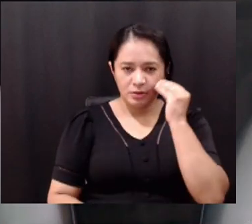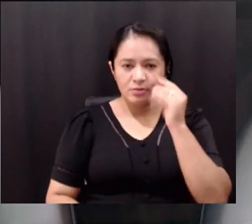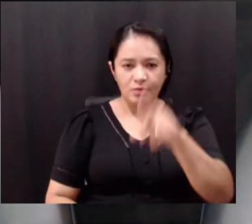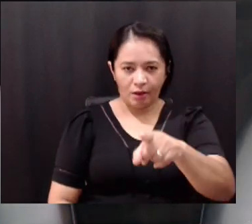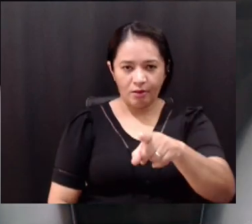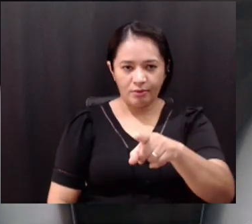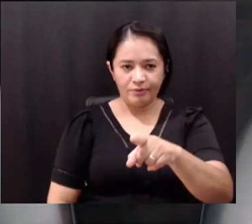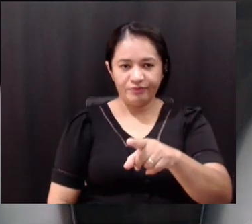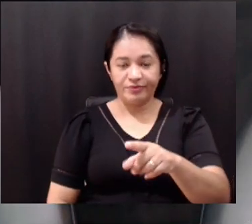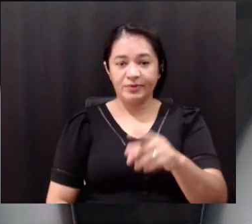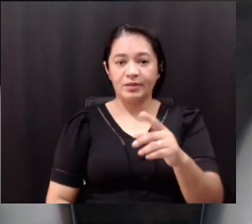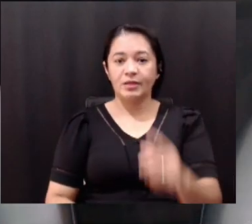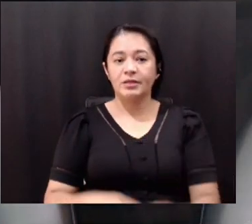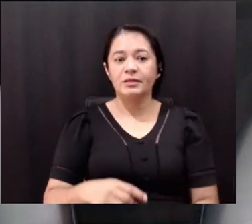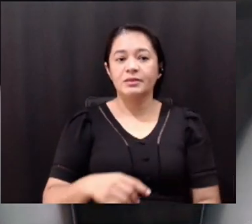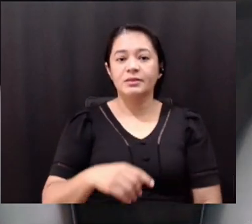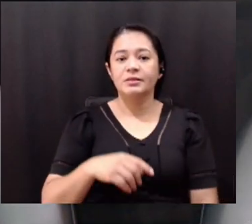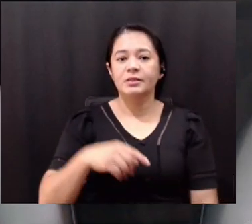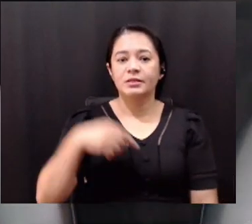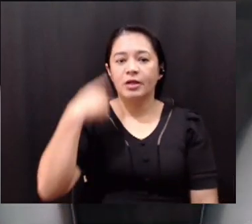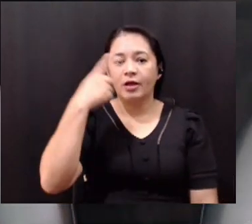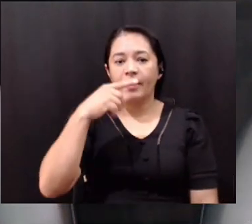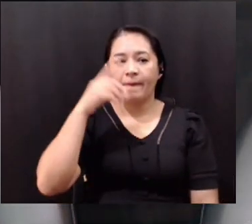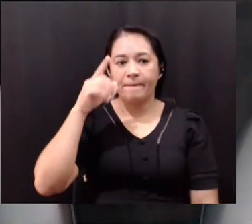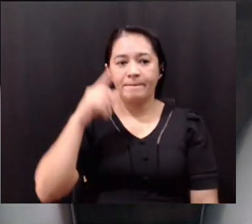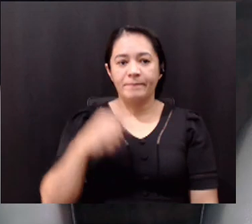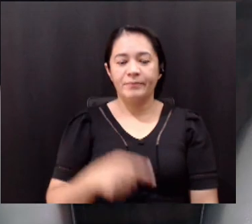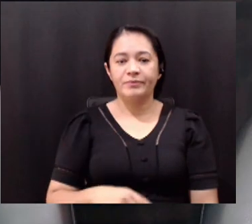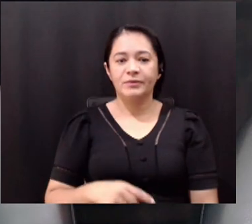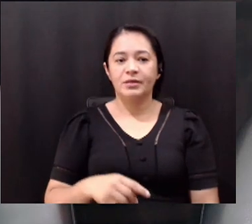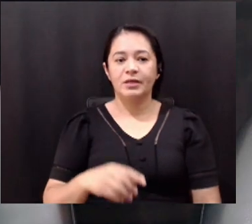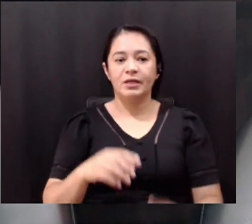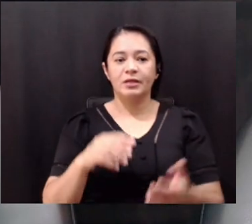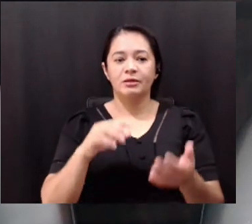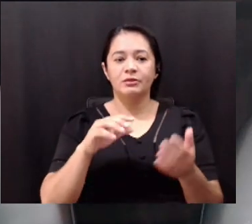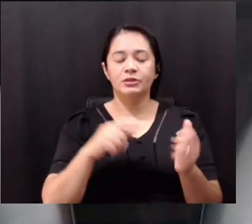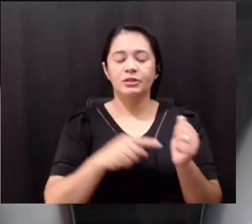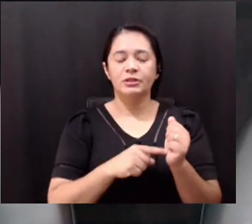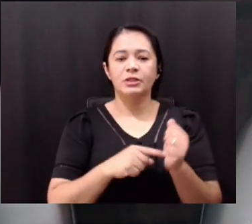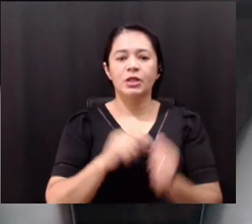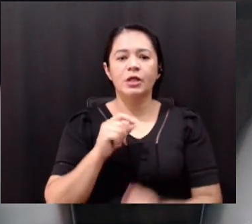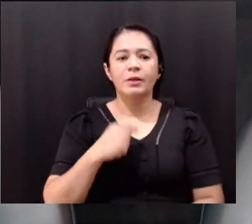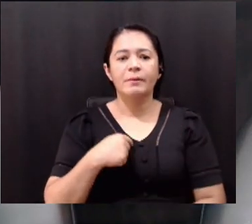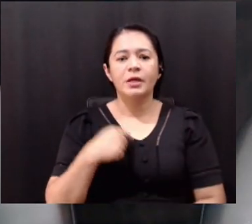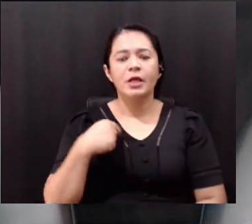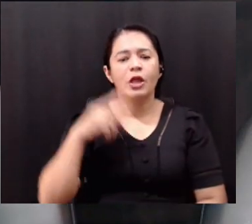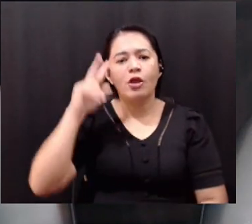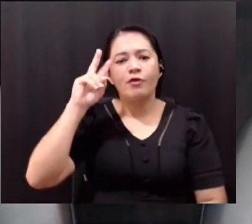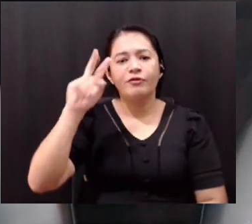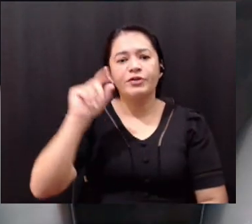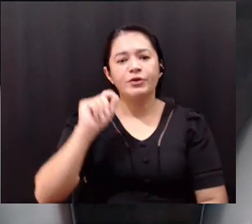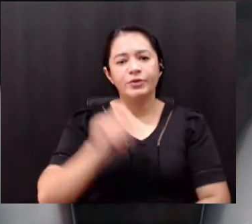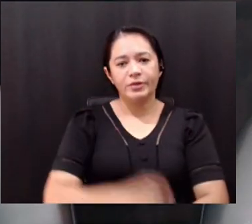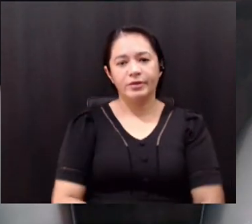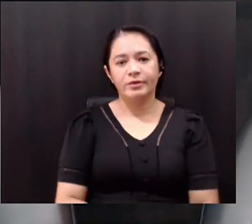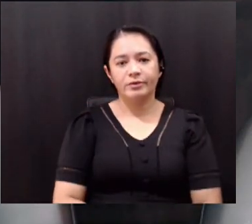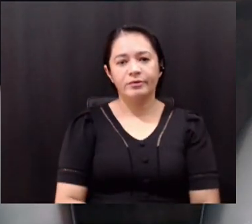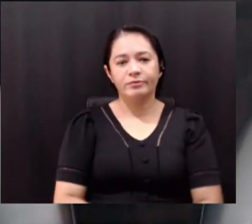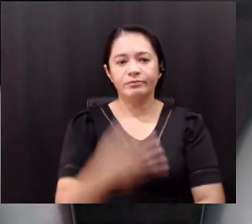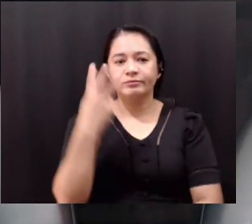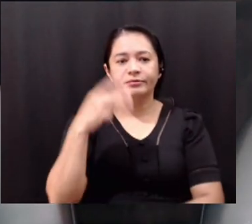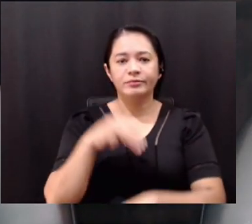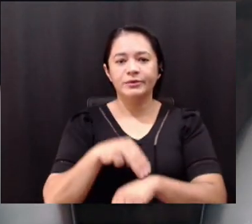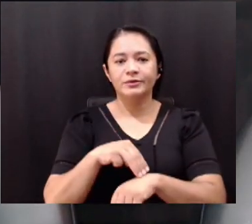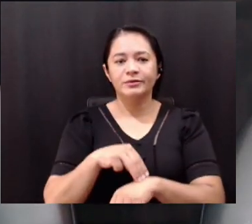hora, né, no telefone, desliga e pensa, o que eu vi nos últimos 3 minutos? Você não consegue lembrar.